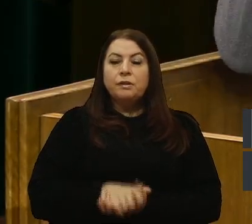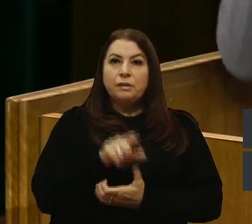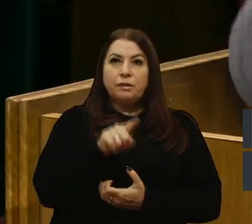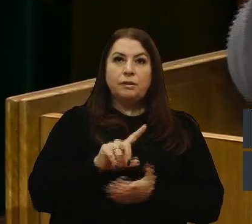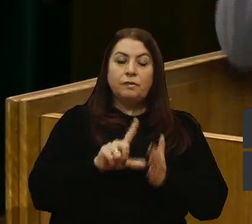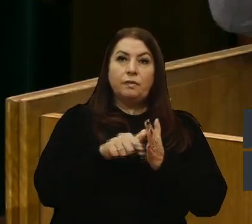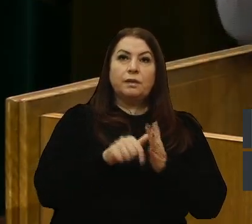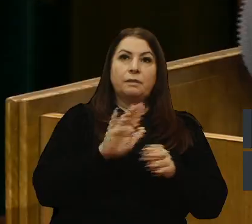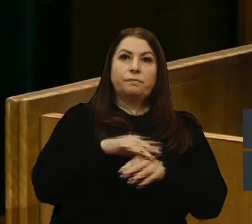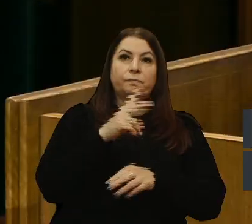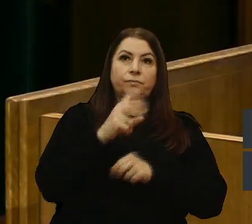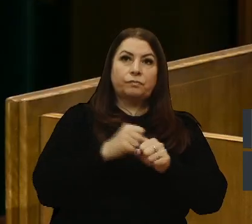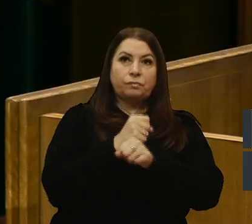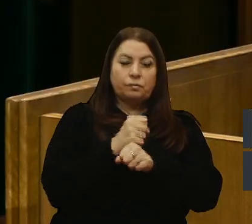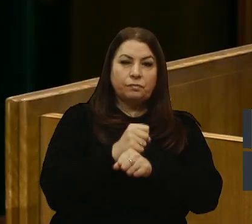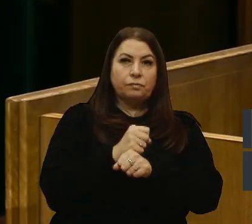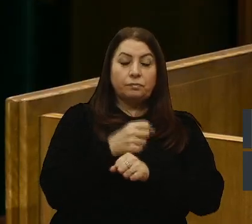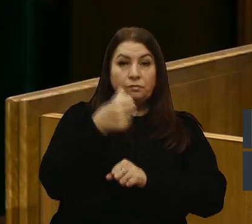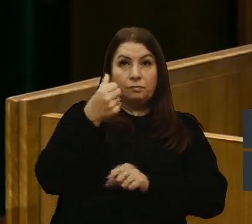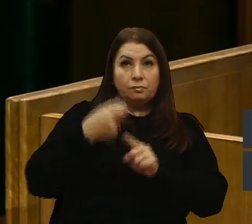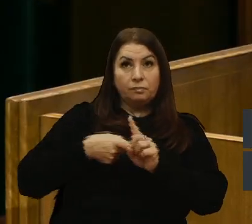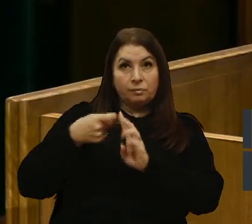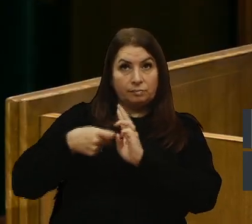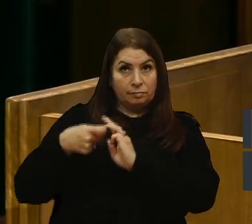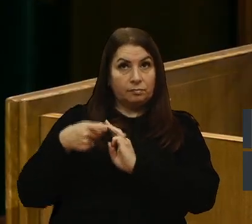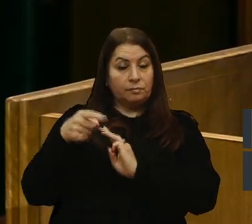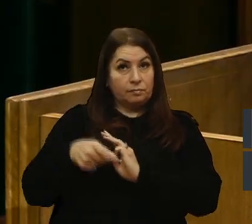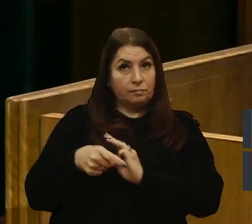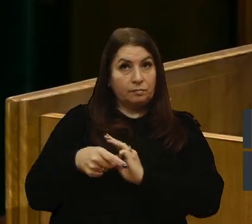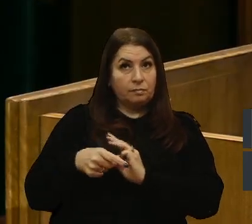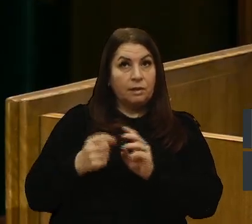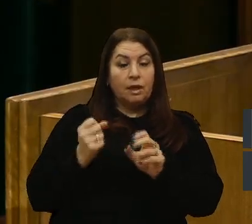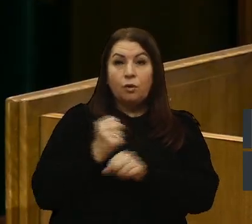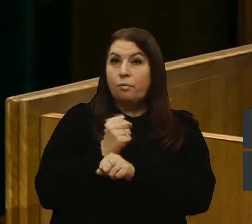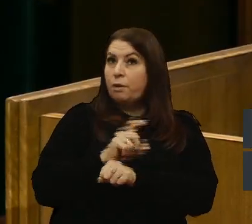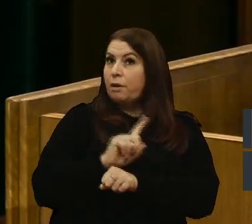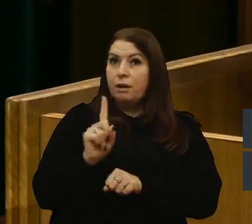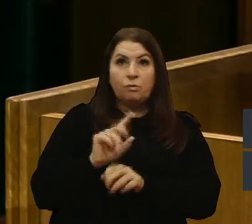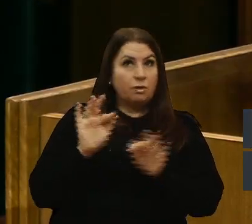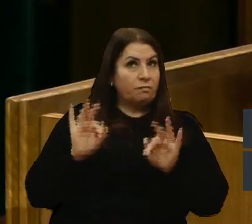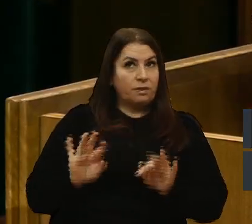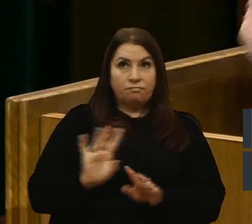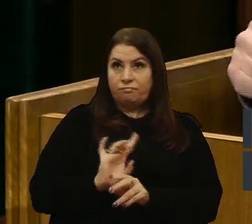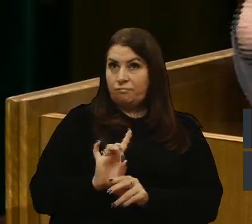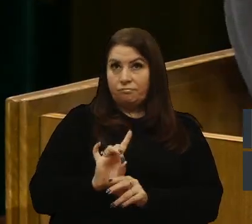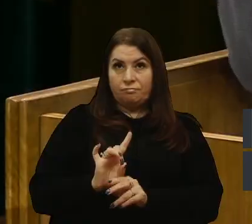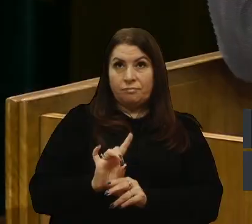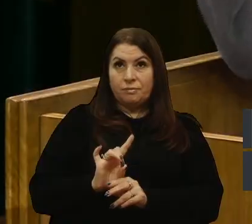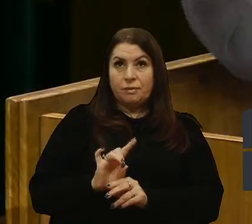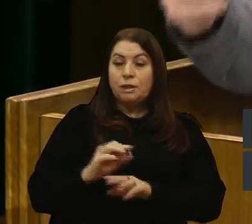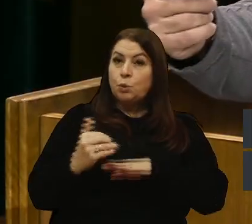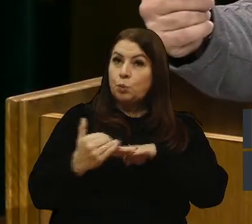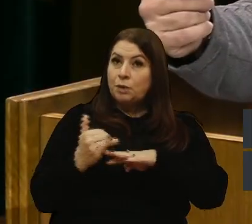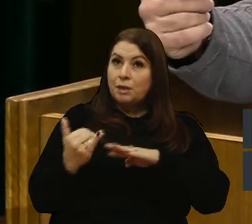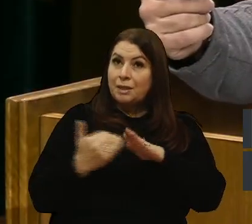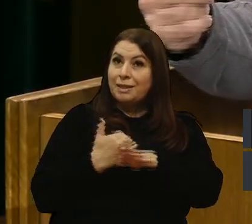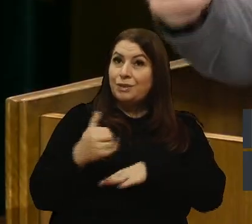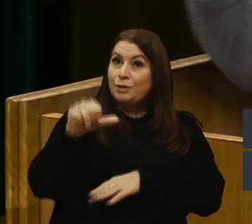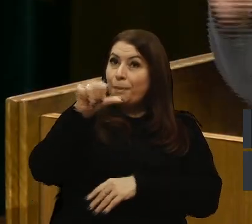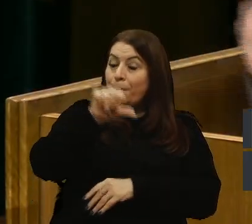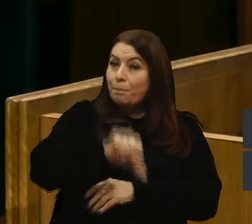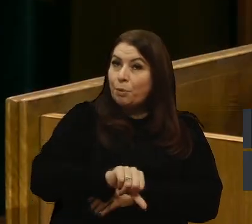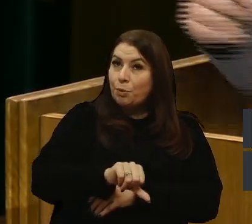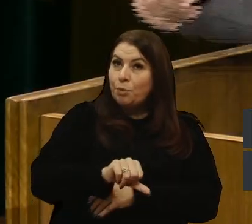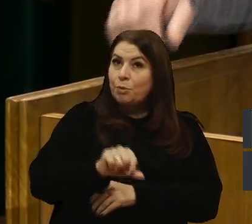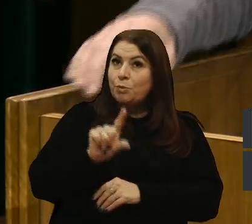Após mais de 2 anos e 6 meses de obra, a obra não está finalizada e o trânsito está pior do